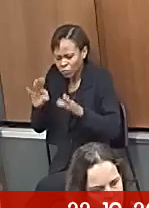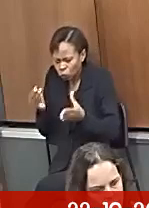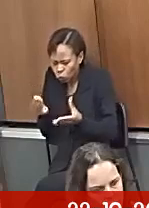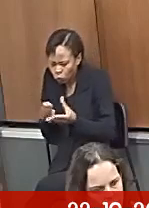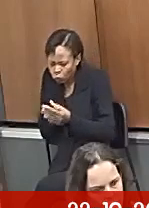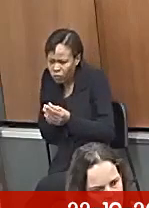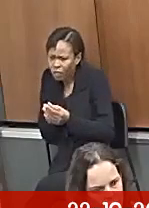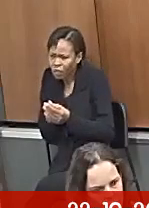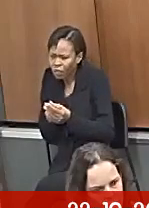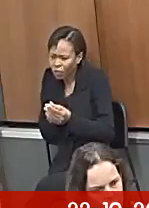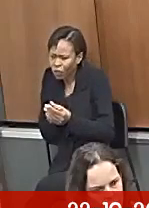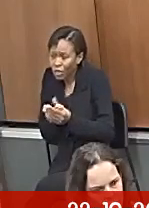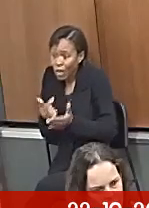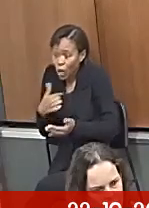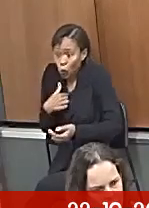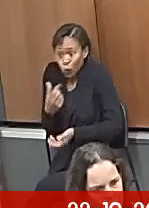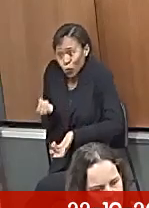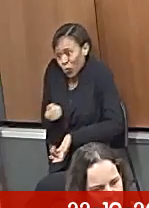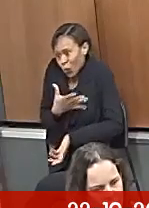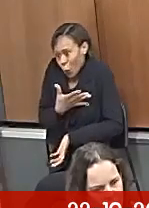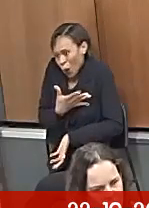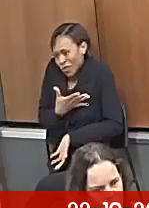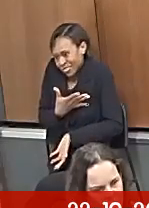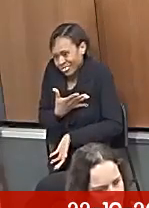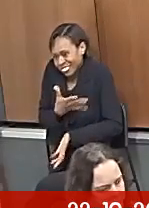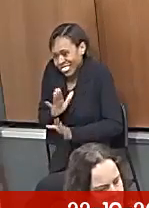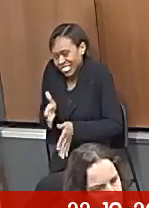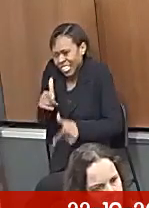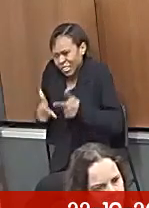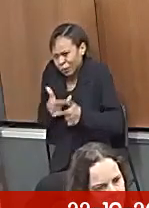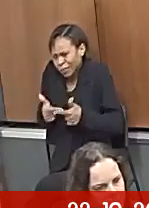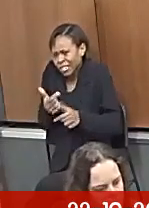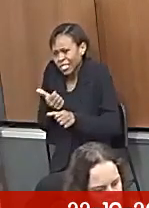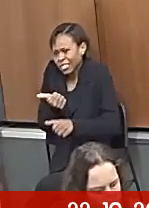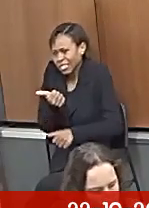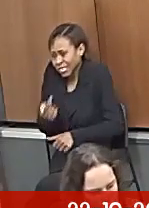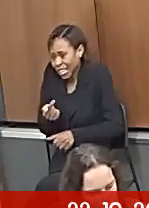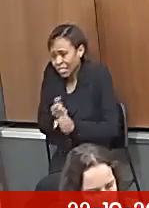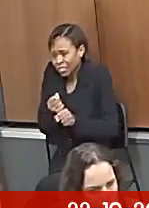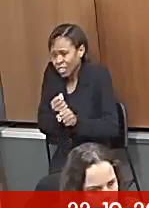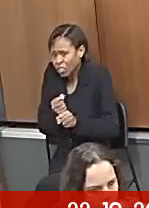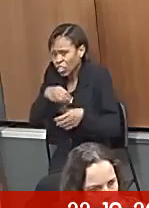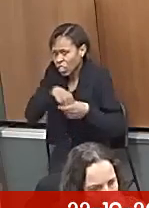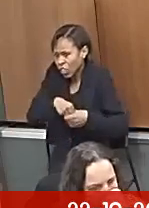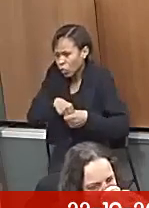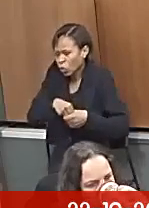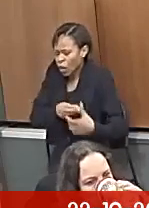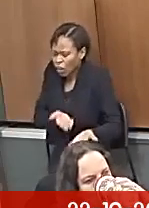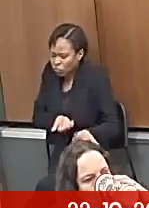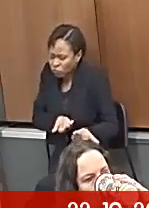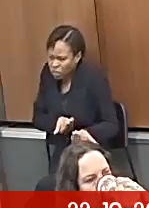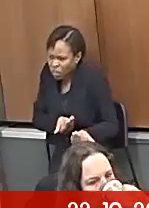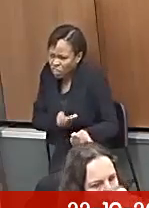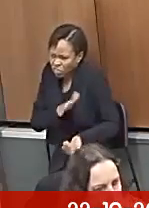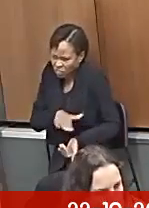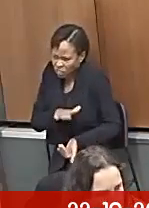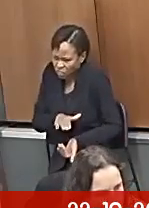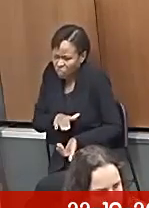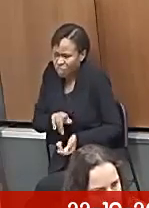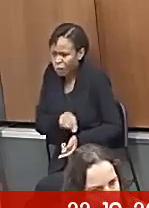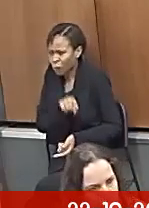né, foi uma novidade para mim, né? Porque eu trabalhei 17 anos na infância e juventude, os últimos 9 anos antes da promotoria